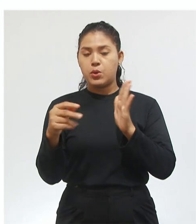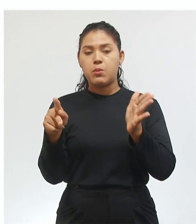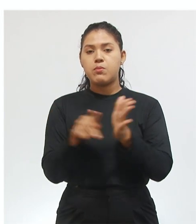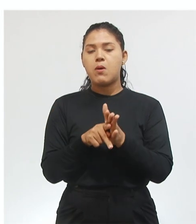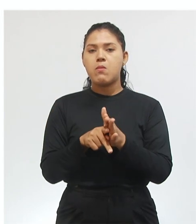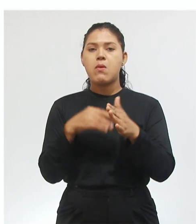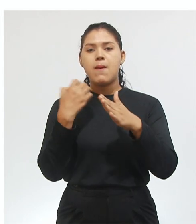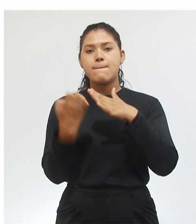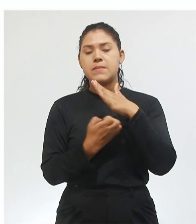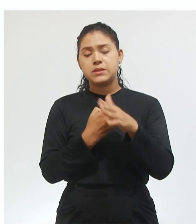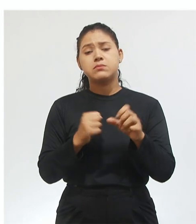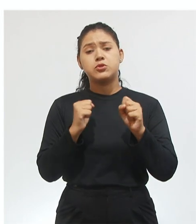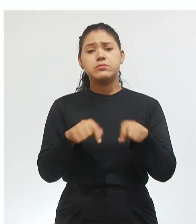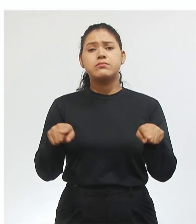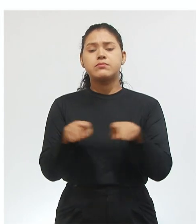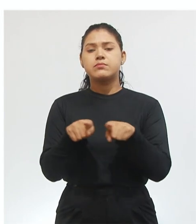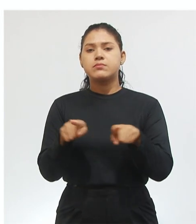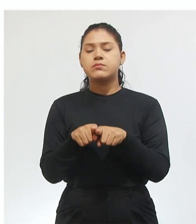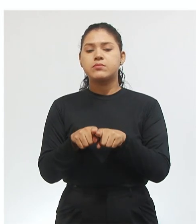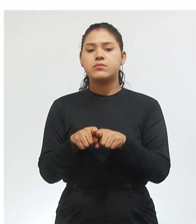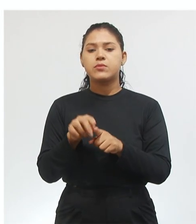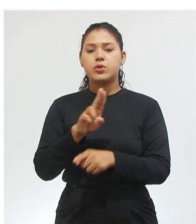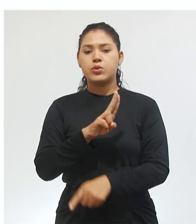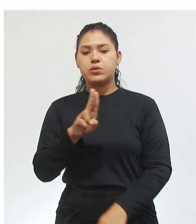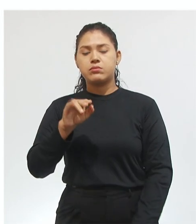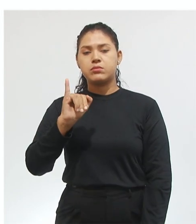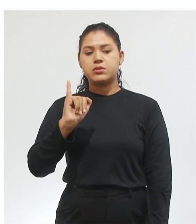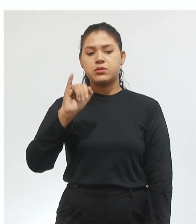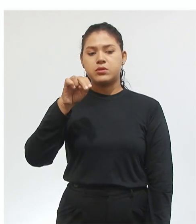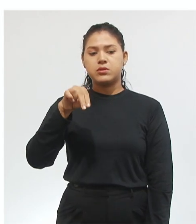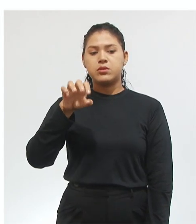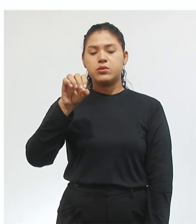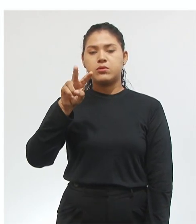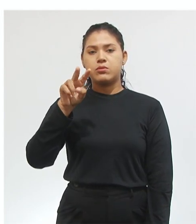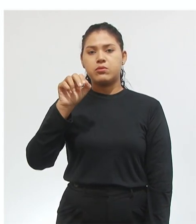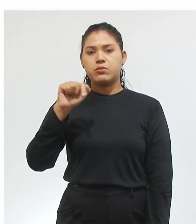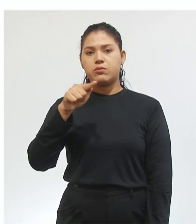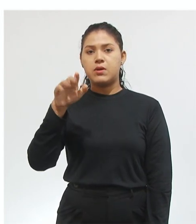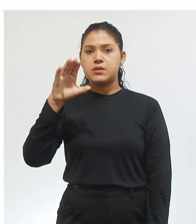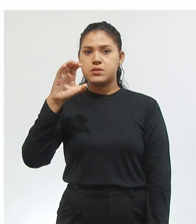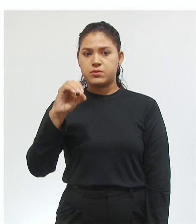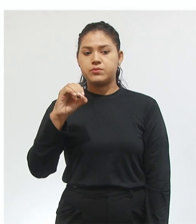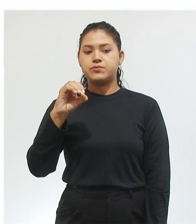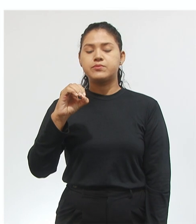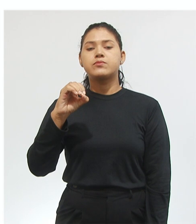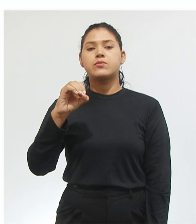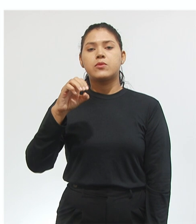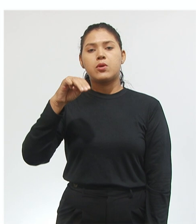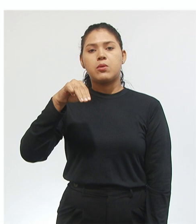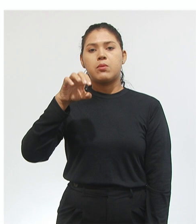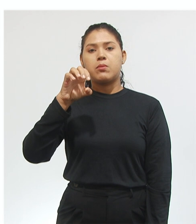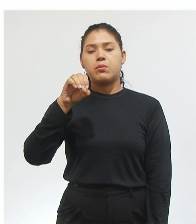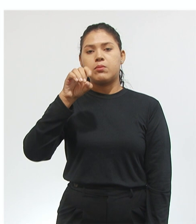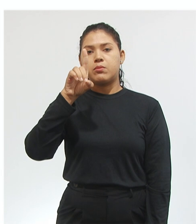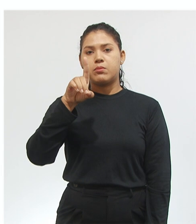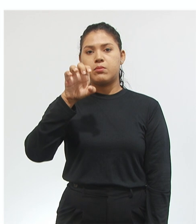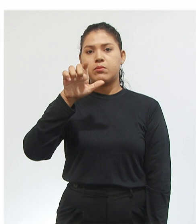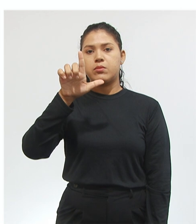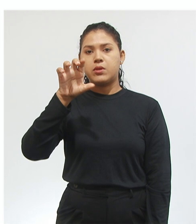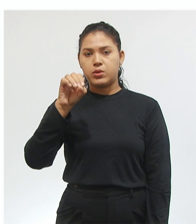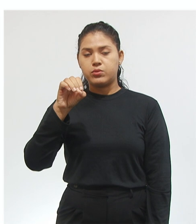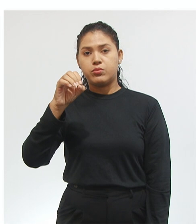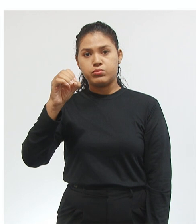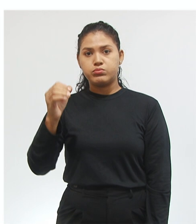negócios também é chamado de inovação do modelo de negócios e faz parte da